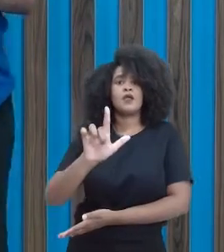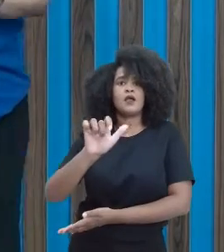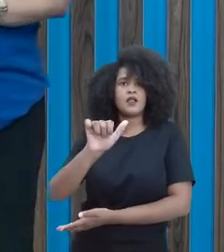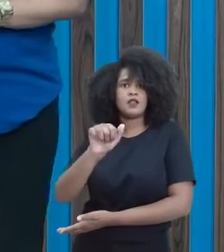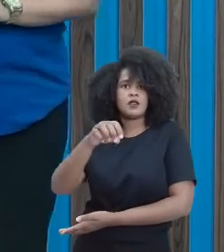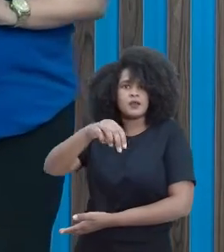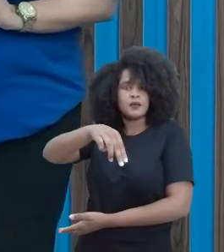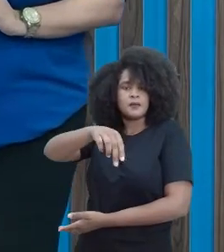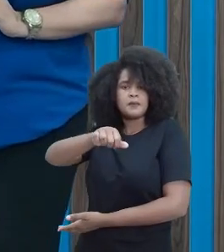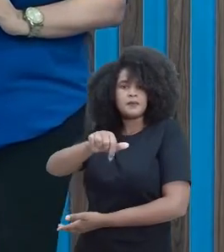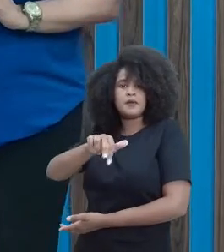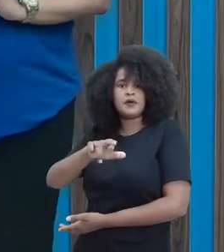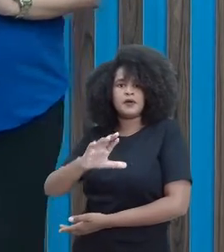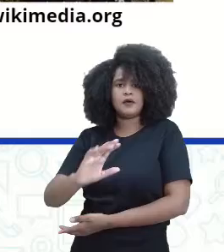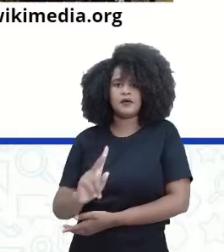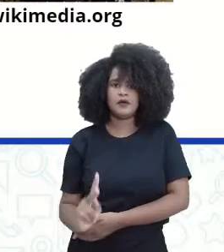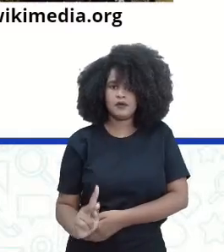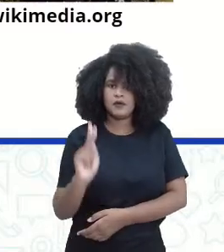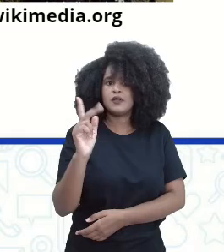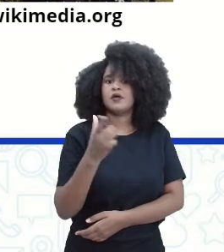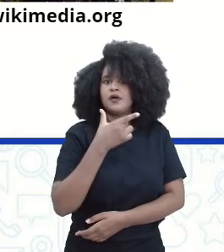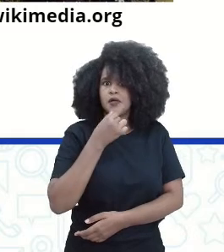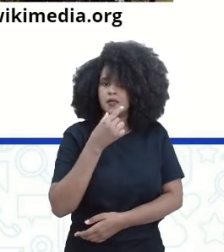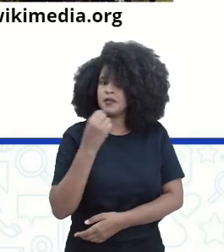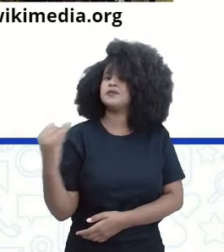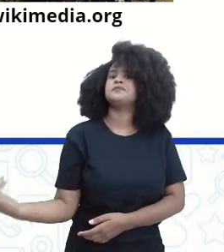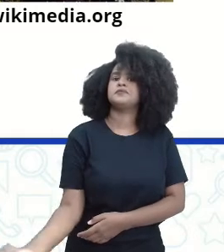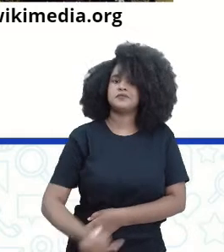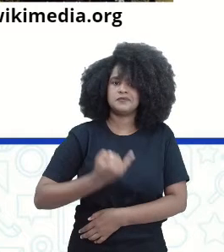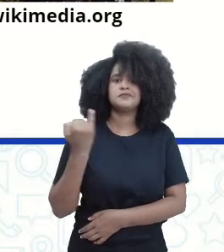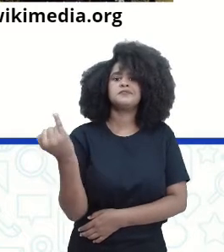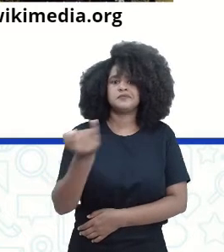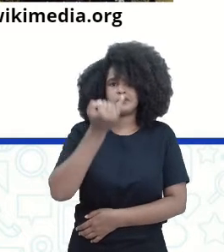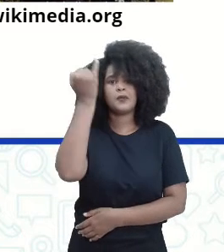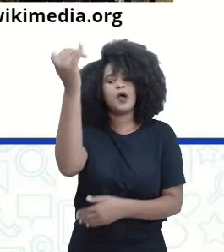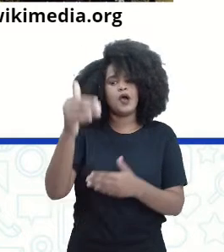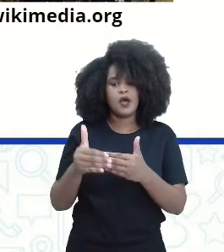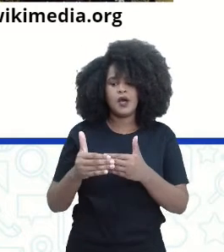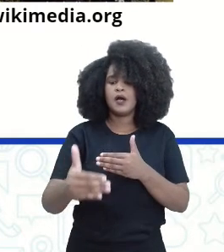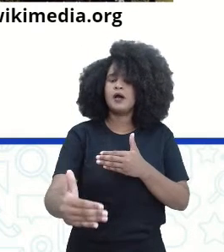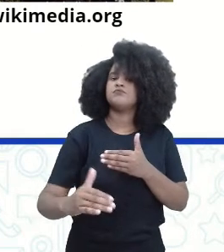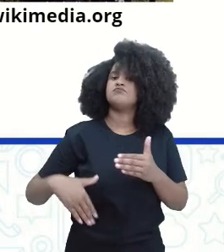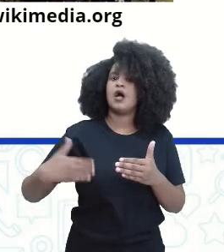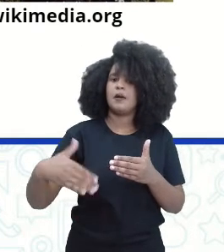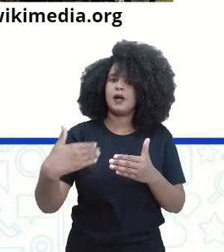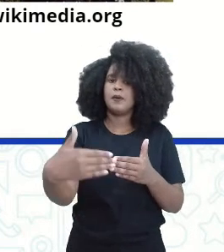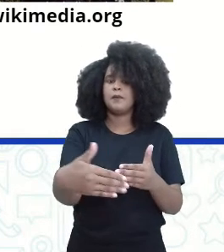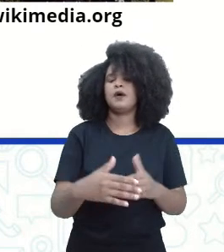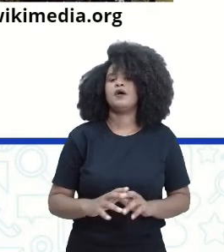Lamarck foi super importante nessa caminhada aí, nesse início